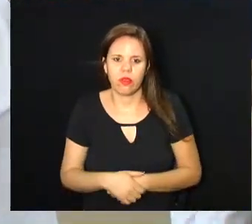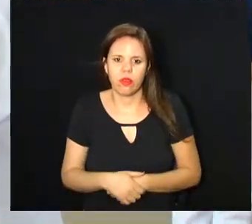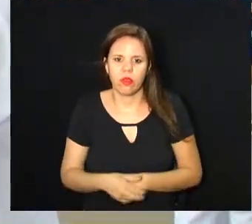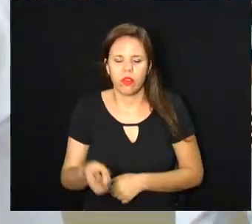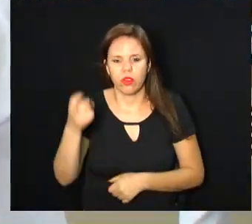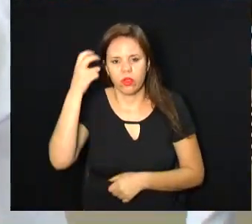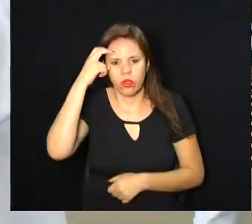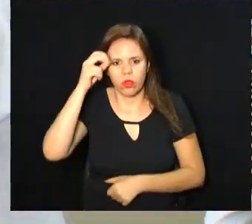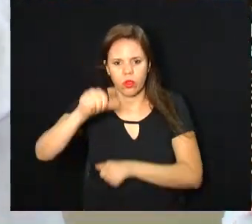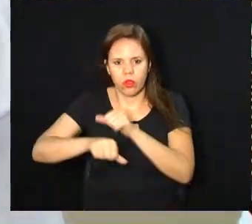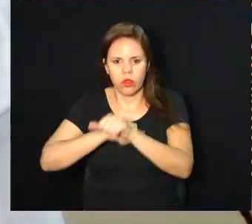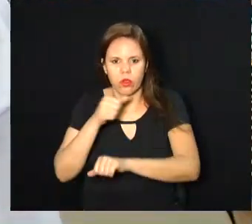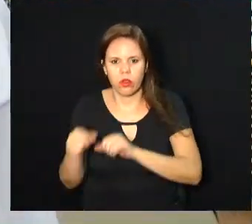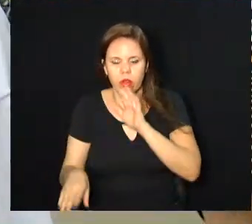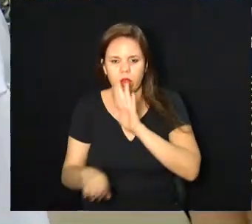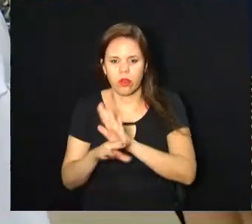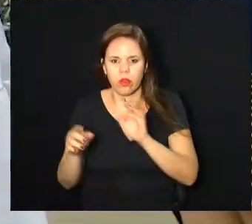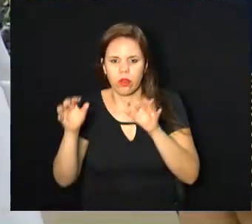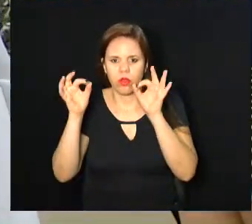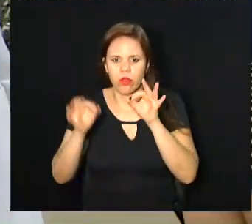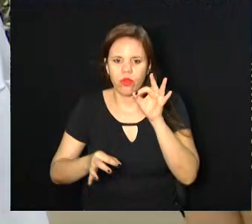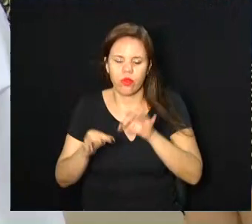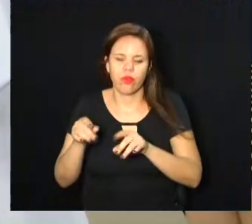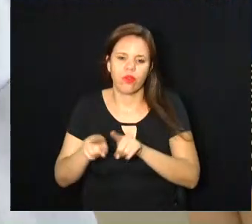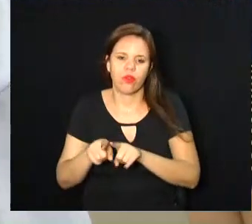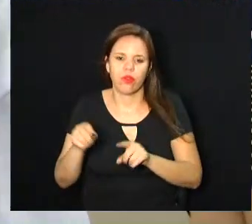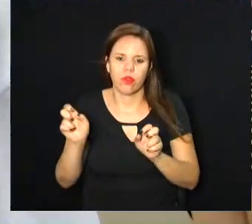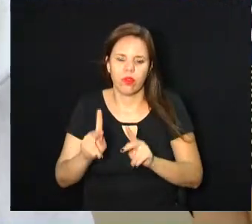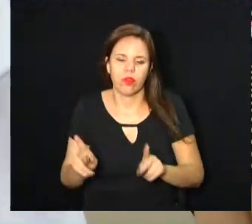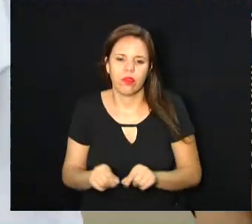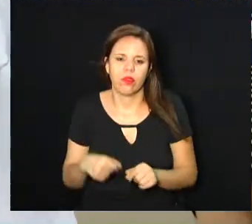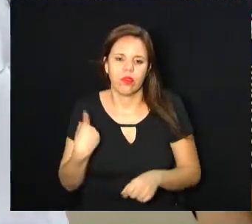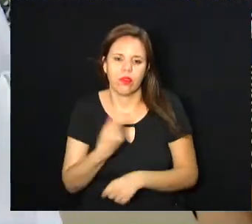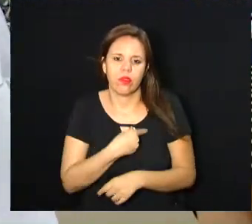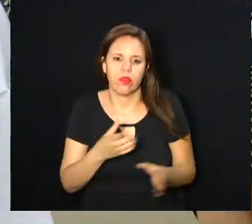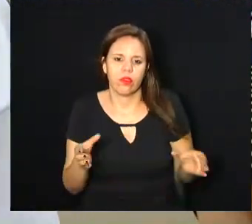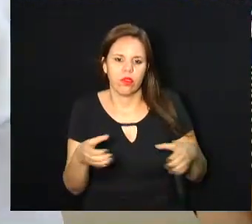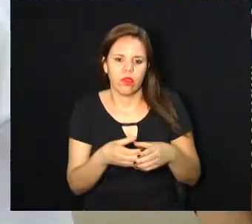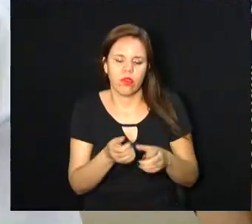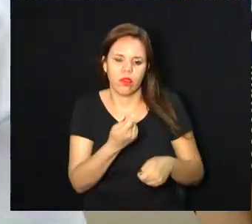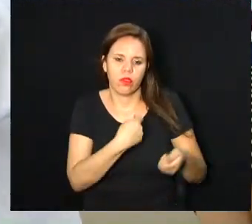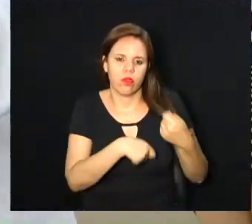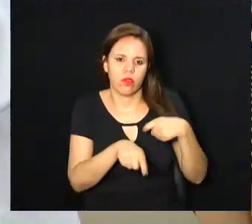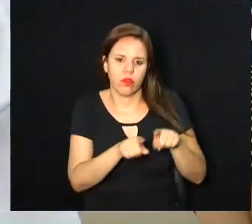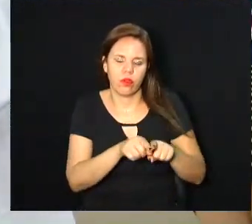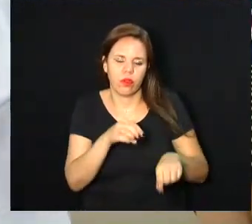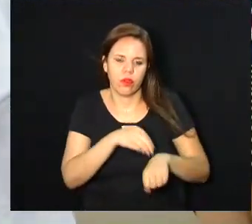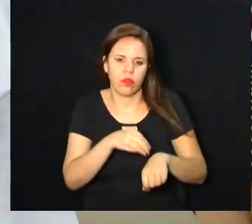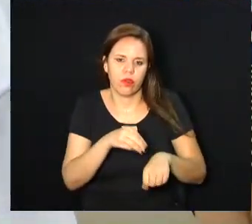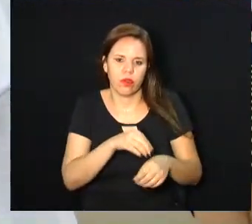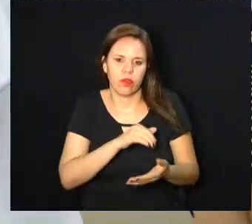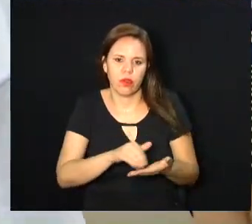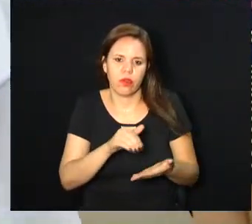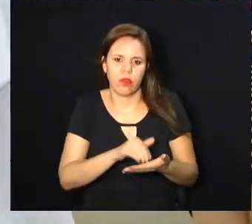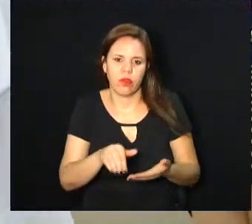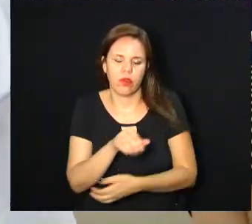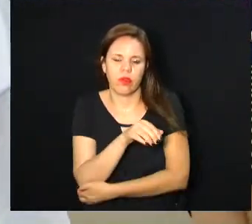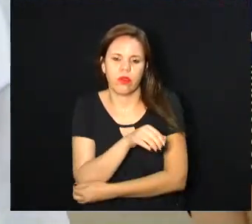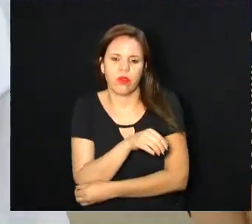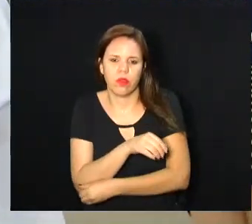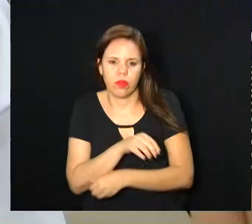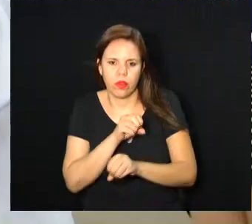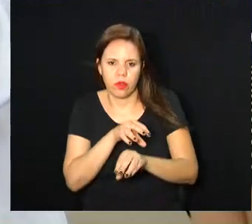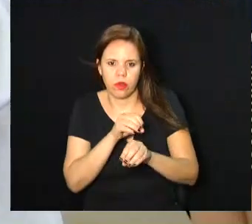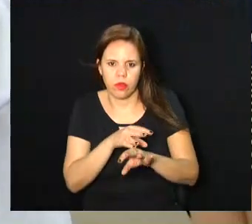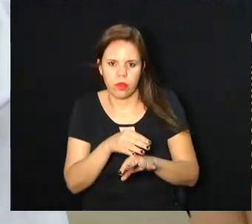cultura restaurativa também, de justiça restaurativa. Nós, do Grupo Gestor, e eu, como membro da Secretaria Municipal de Educação,